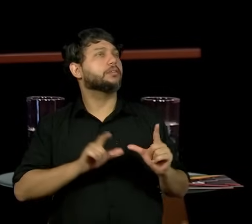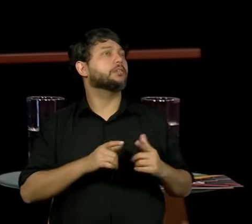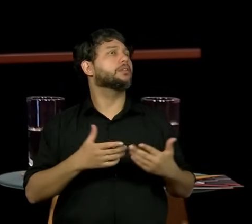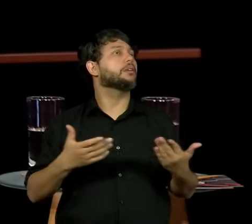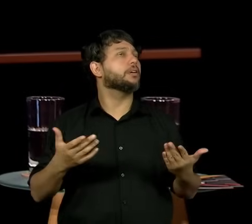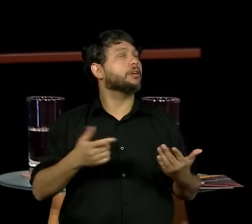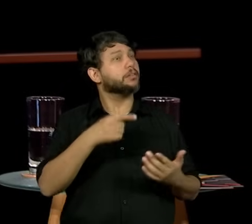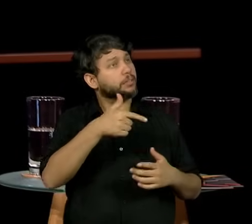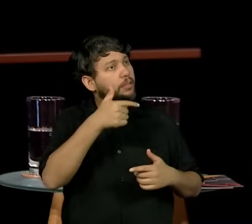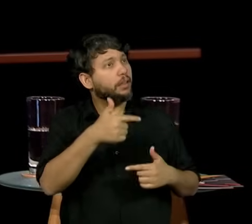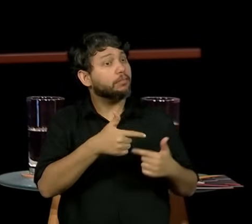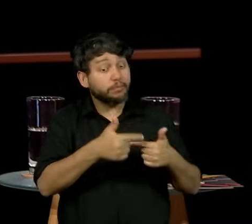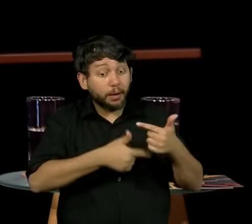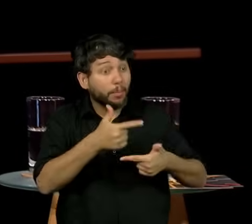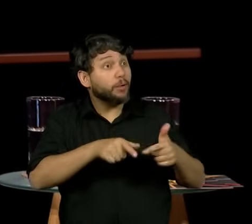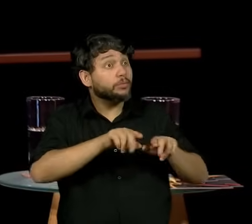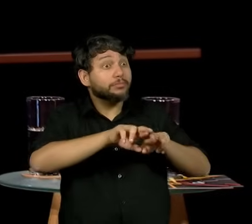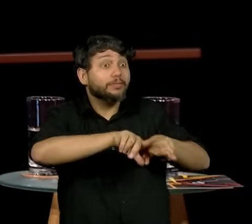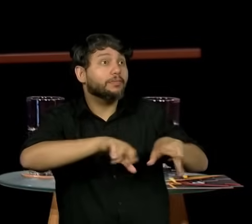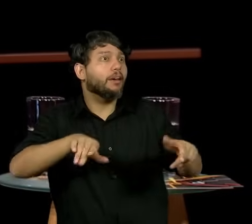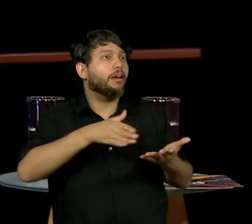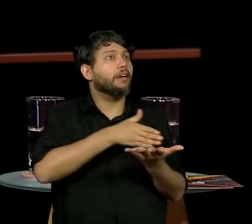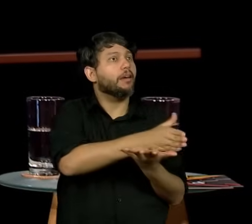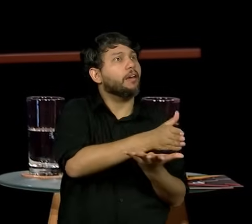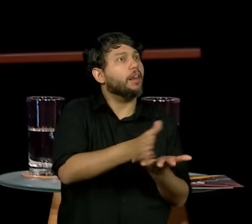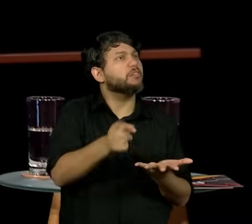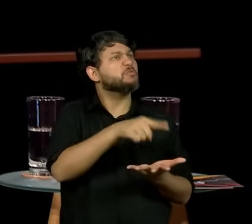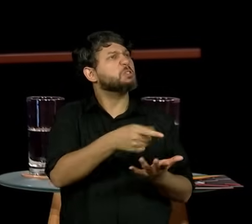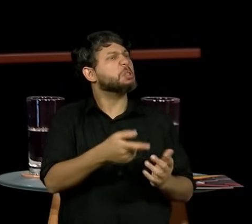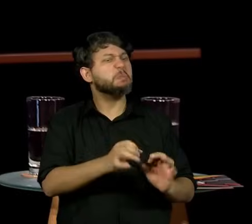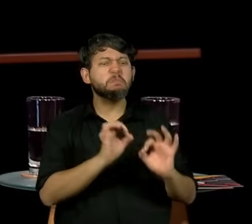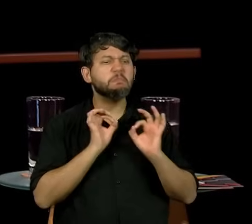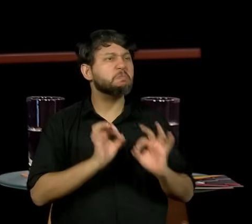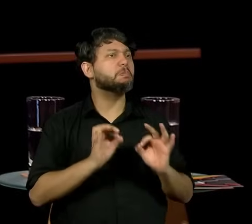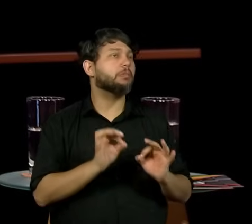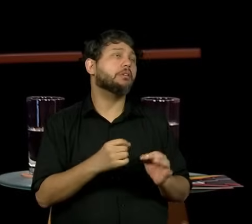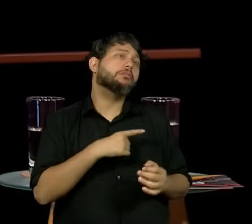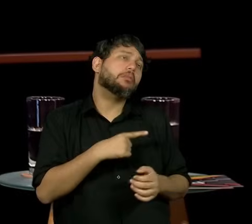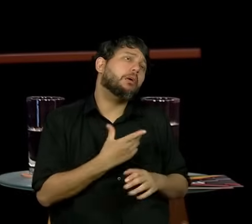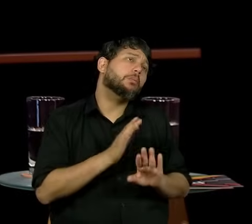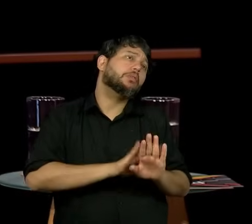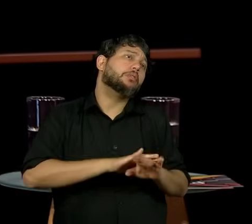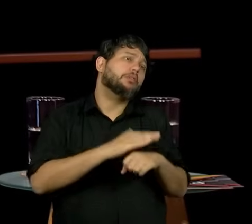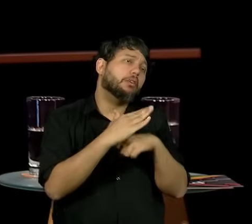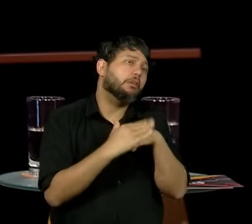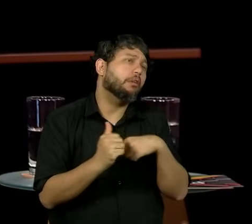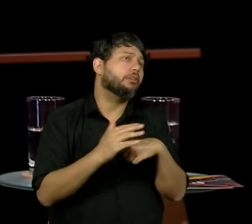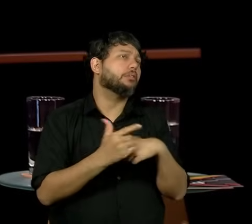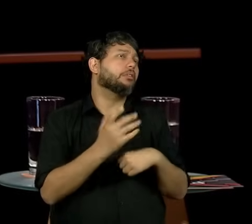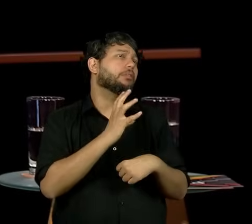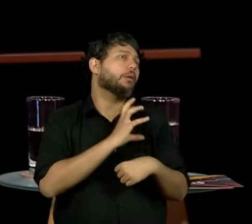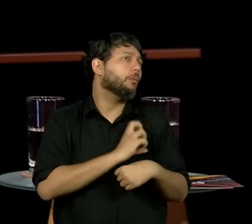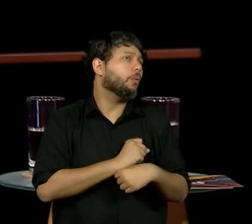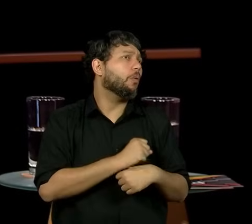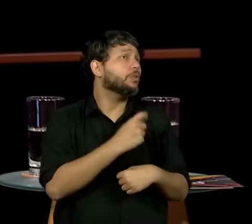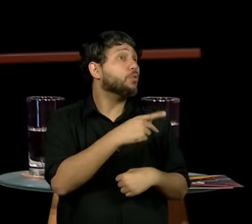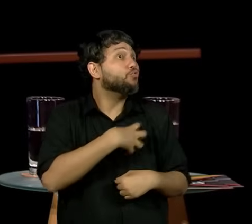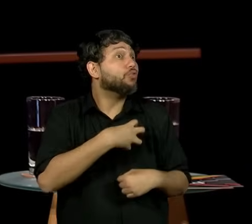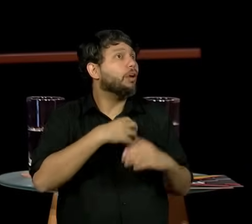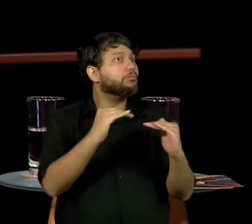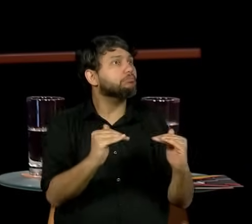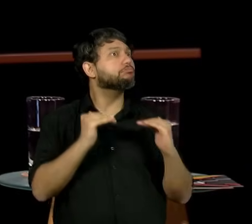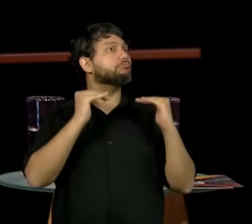tantos trabalhos, com tanta proficiência, com tanto carinho e com tanto amor pelos atores,